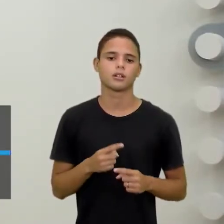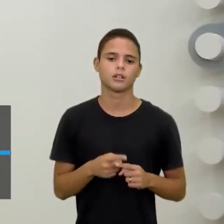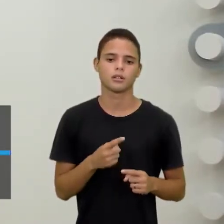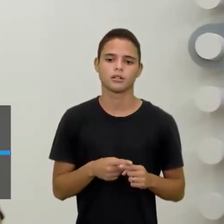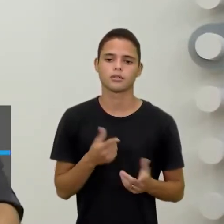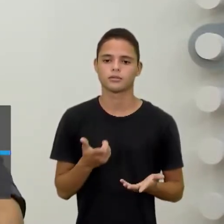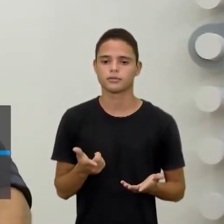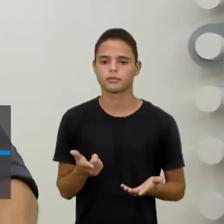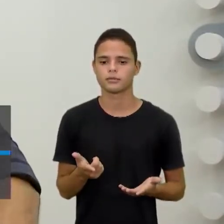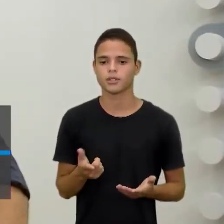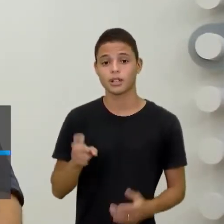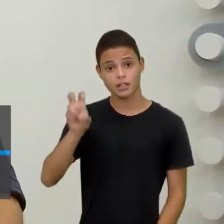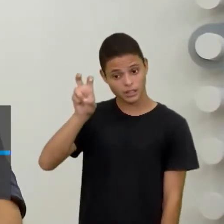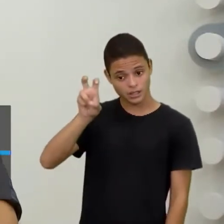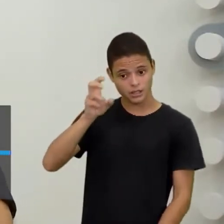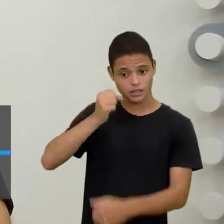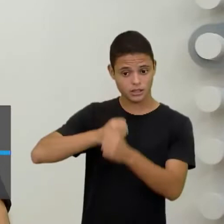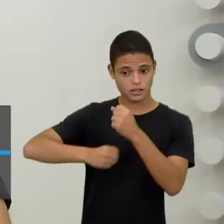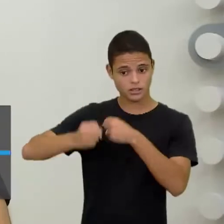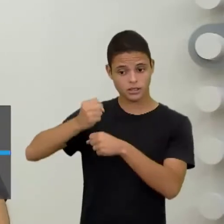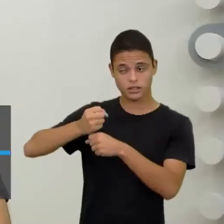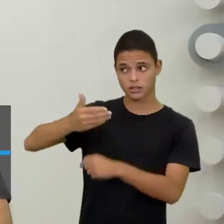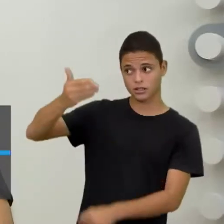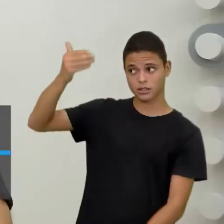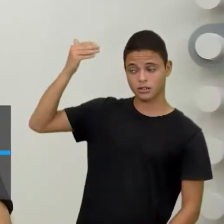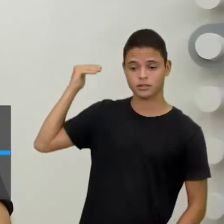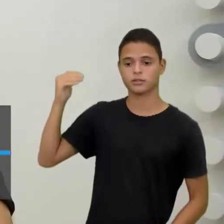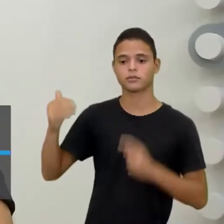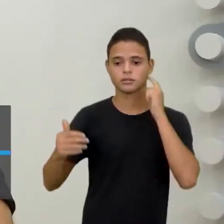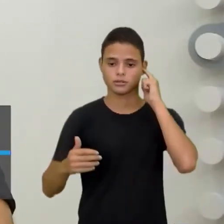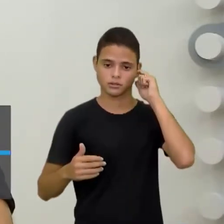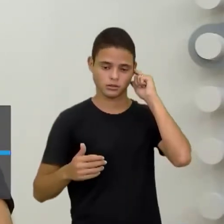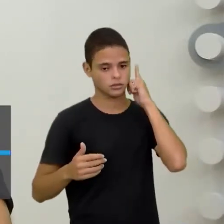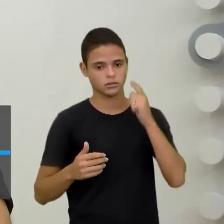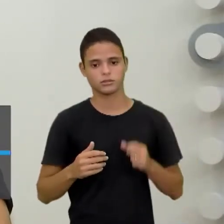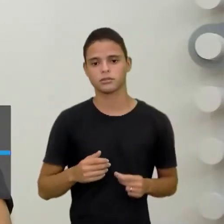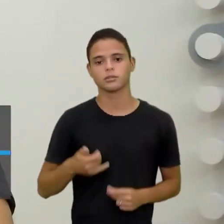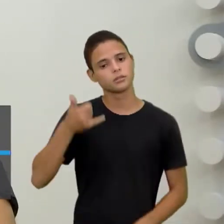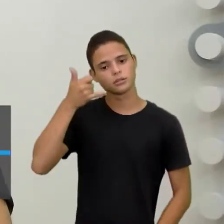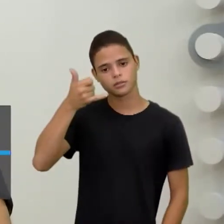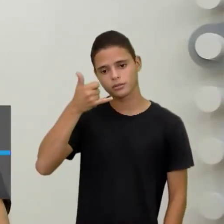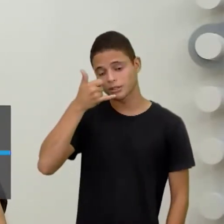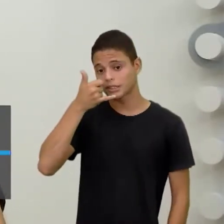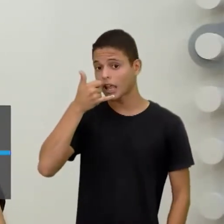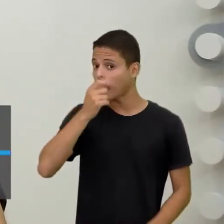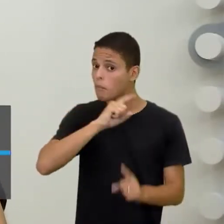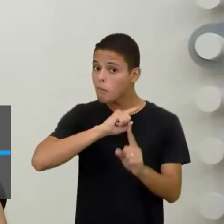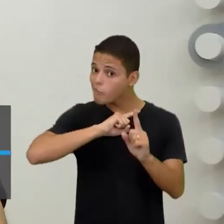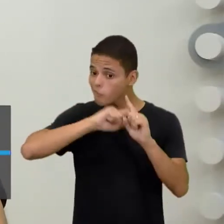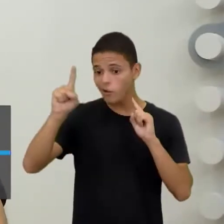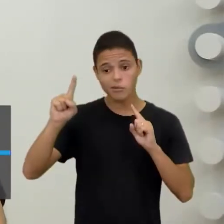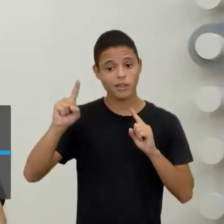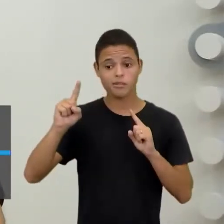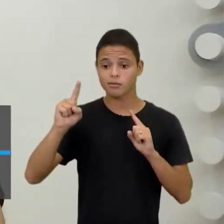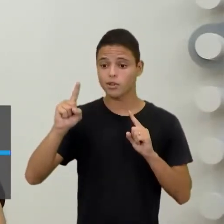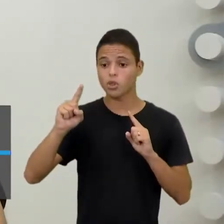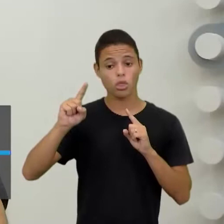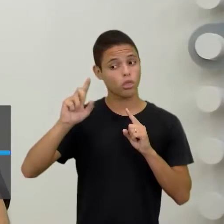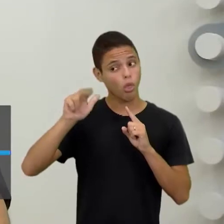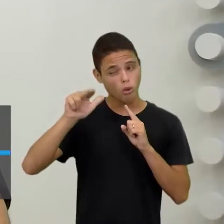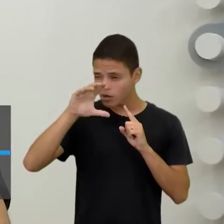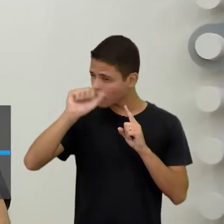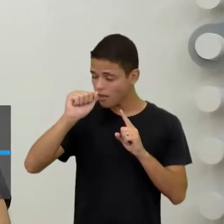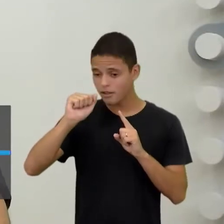vou colocar assim, há 5 anos passados, 5 anos atrás, o celular era um invasor na sala de aula, era um